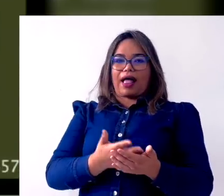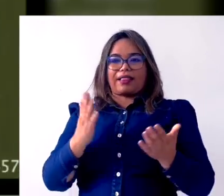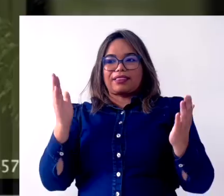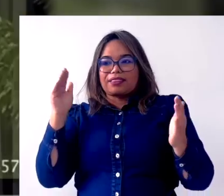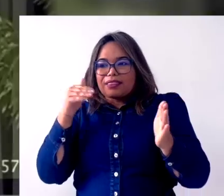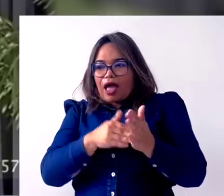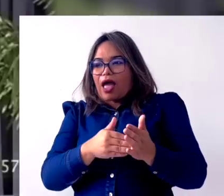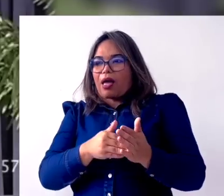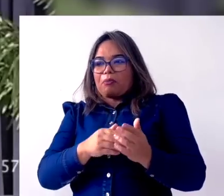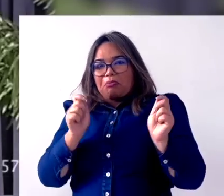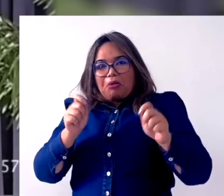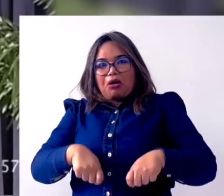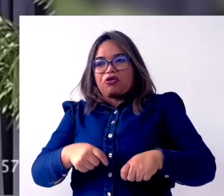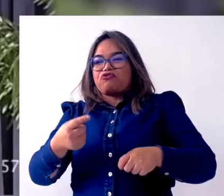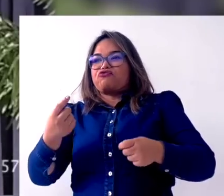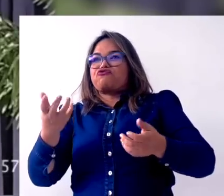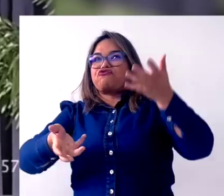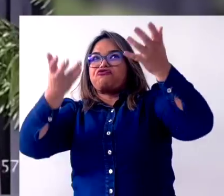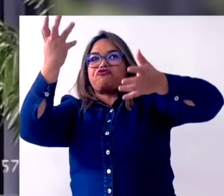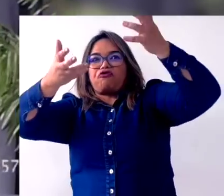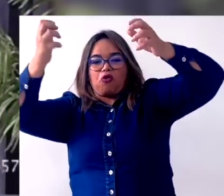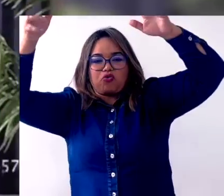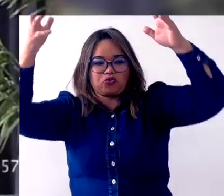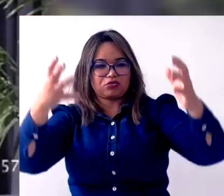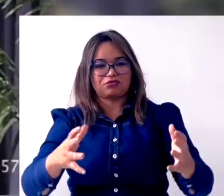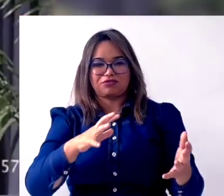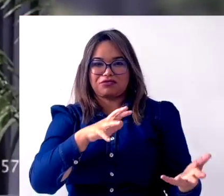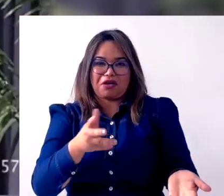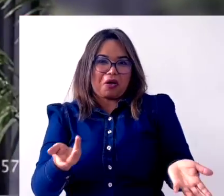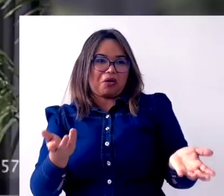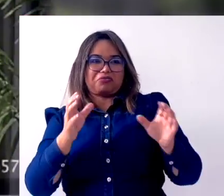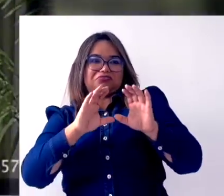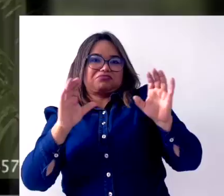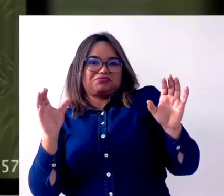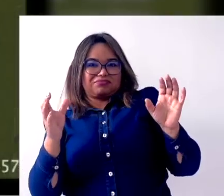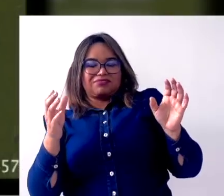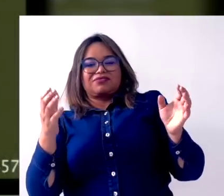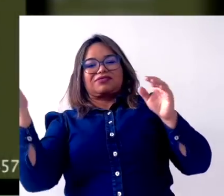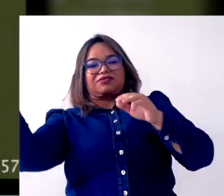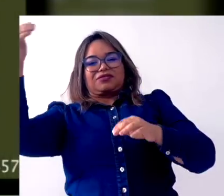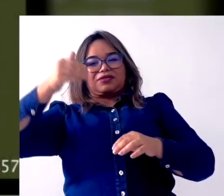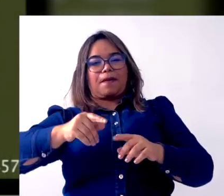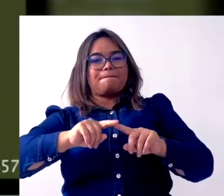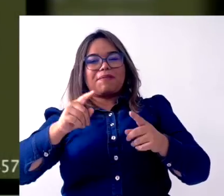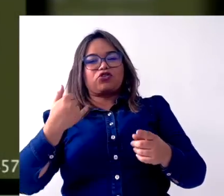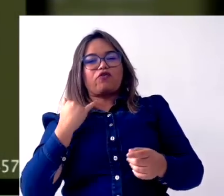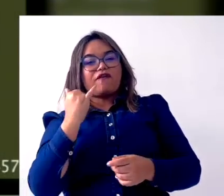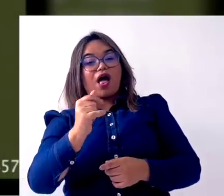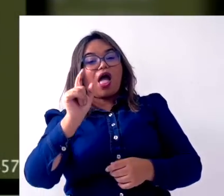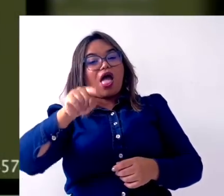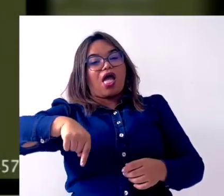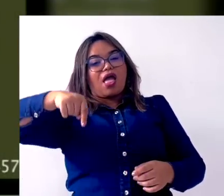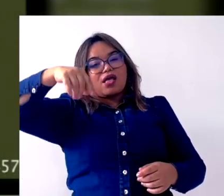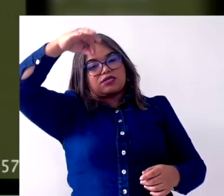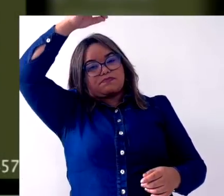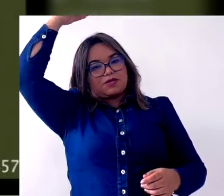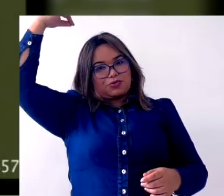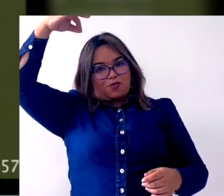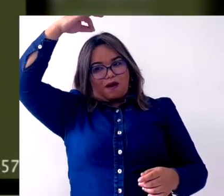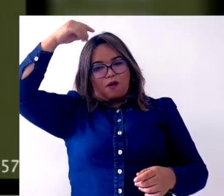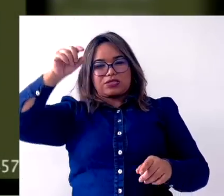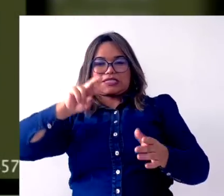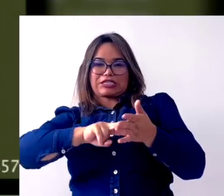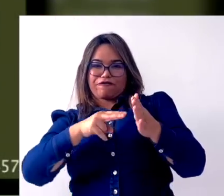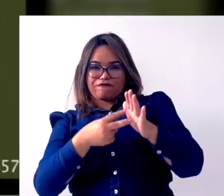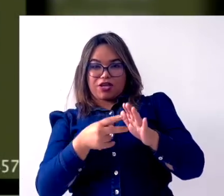Bem, pode ser fogo literal, mas eu acho que nós estamos falando de fogo espiritual aqui. E ela engana aqueles que habitam